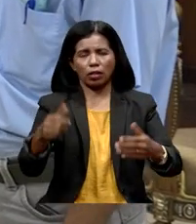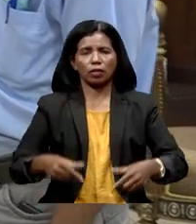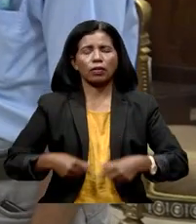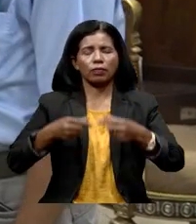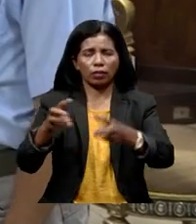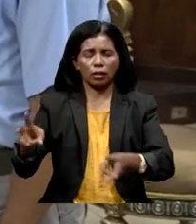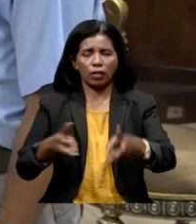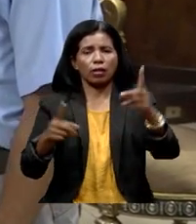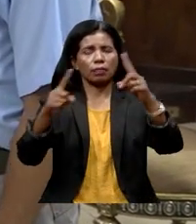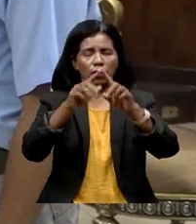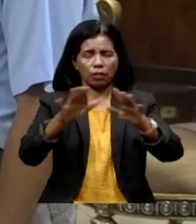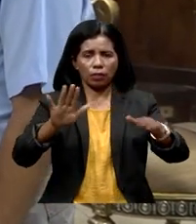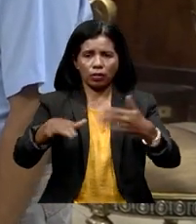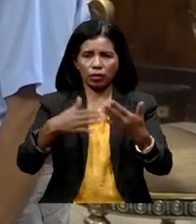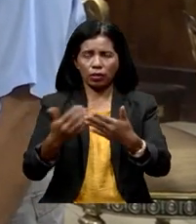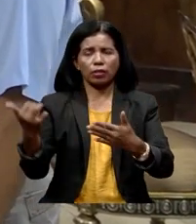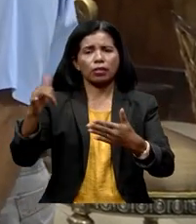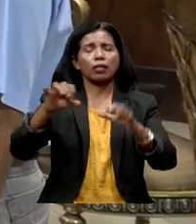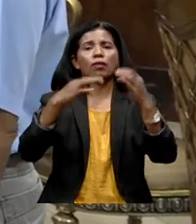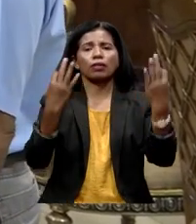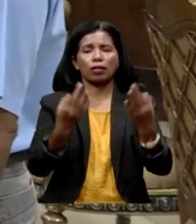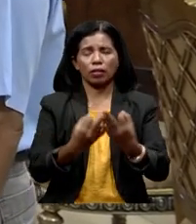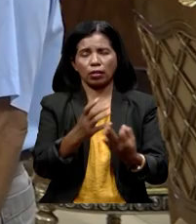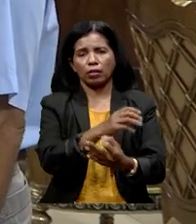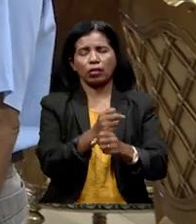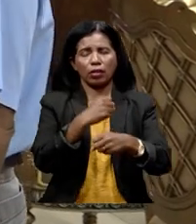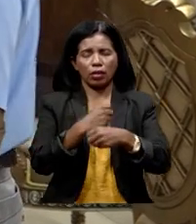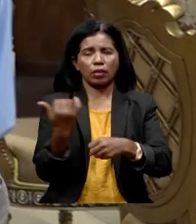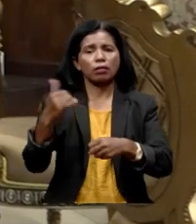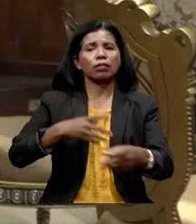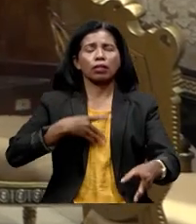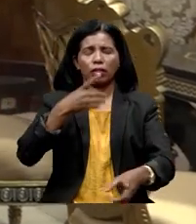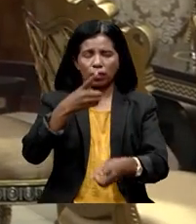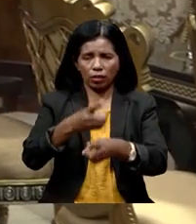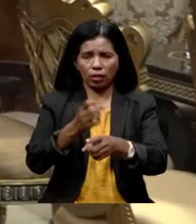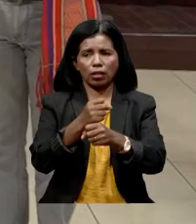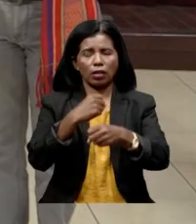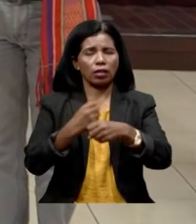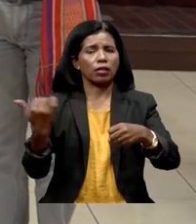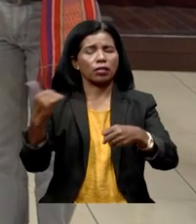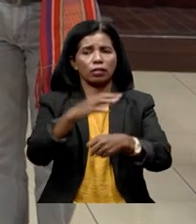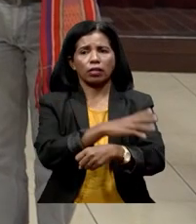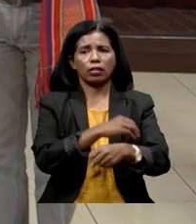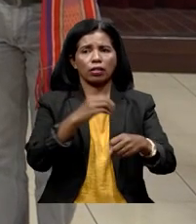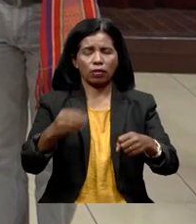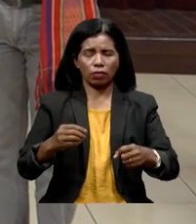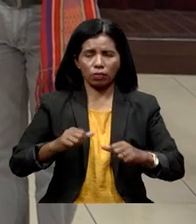atufodal Ambalabaric Sira, no Sira Nha Família, onde realiza Sira Nha Direito, realiza Sira Nha Potência, no